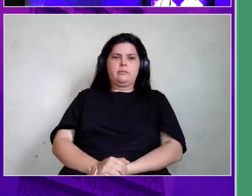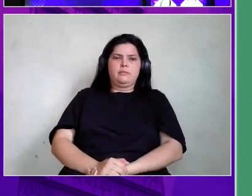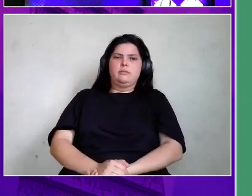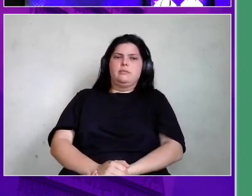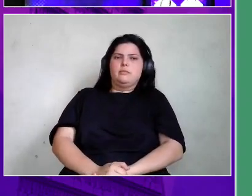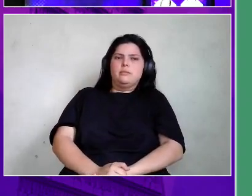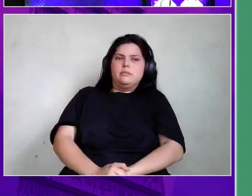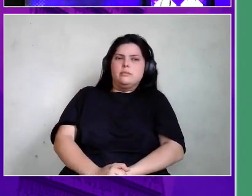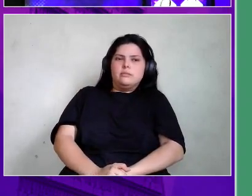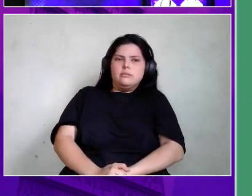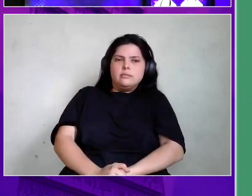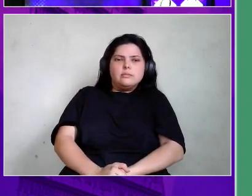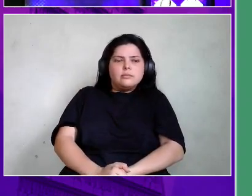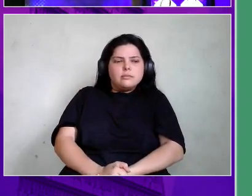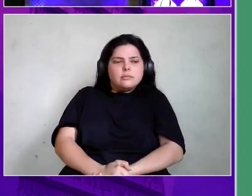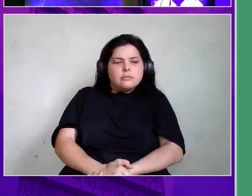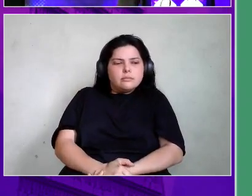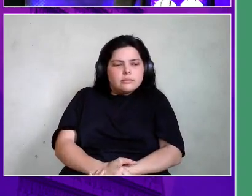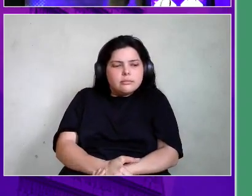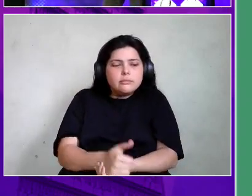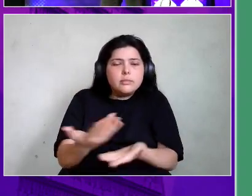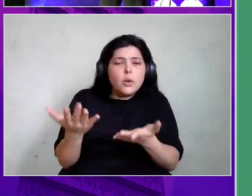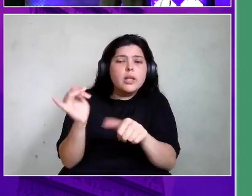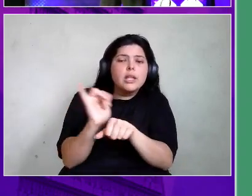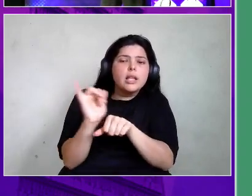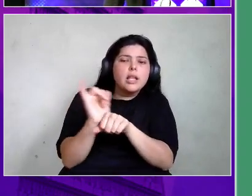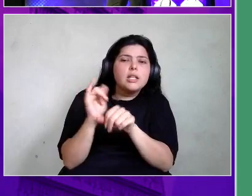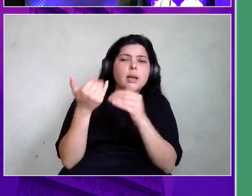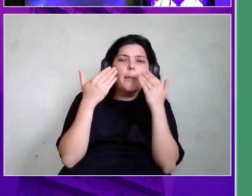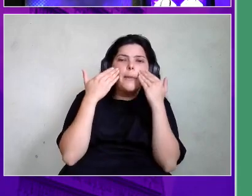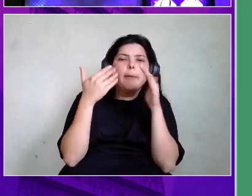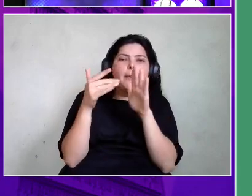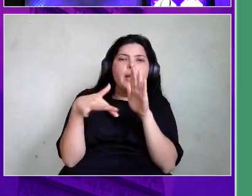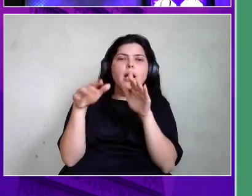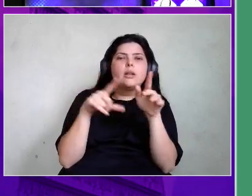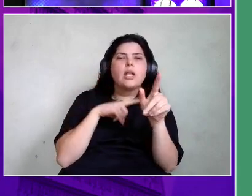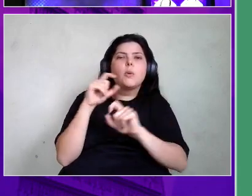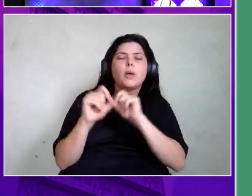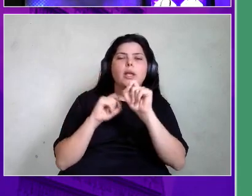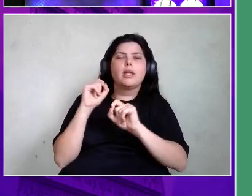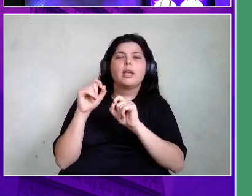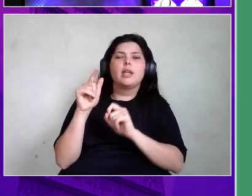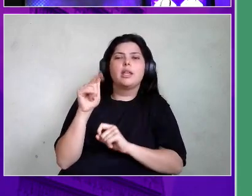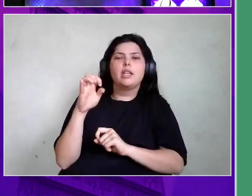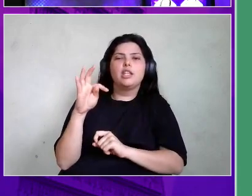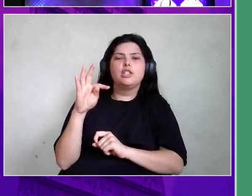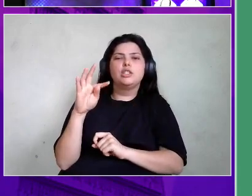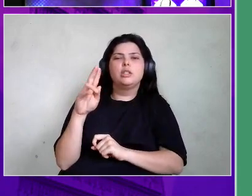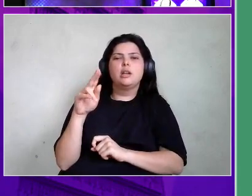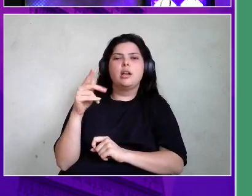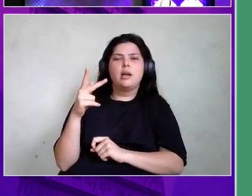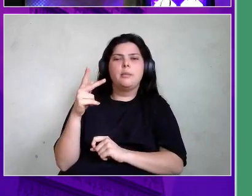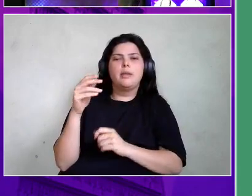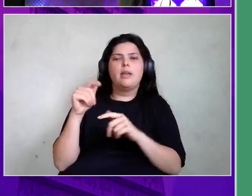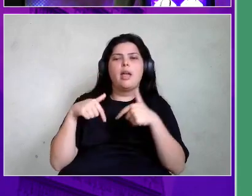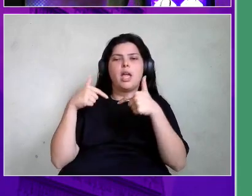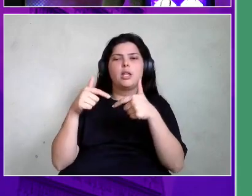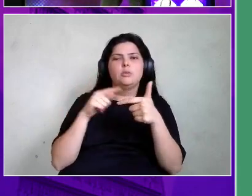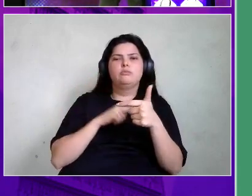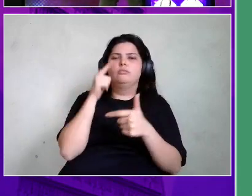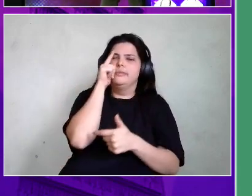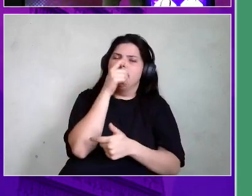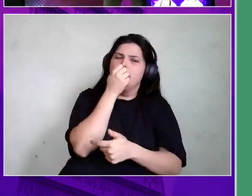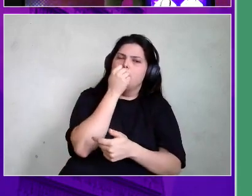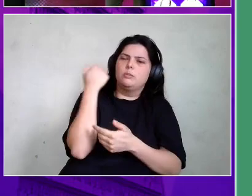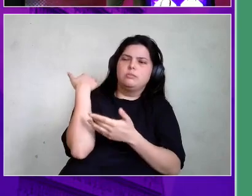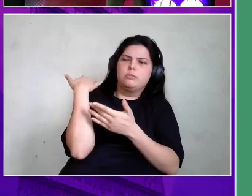Bom, e aí algumas ferramentas de destaque no mercado, a gente tem algumas aí, né? Então, GitHub Actions ganhou muita força nos últimos anos, obviamente por